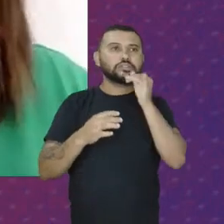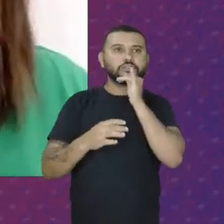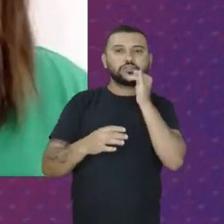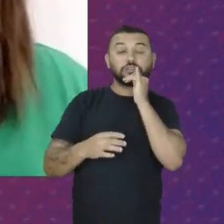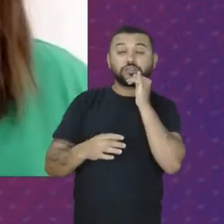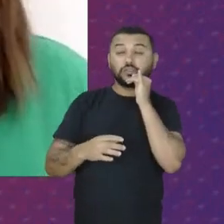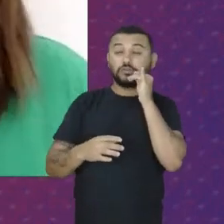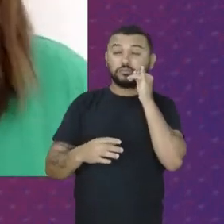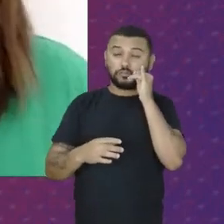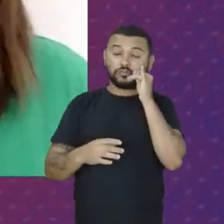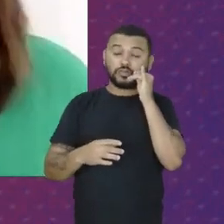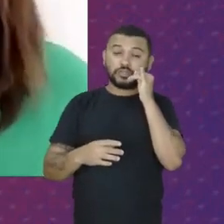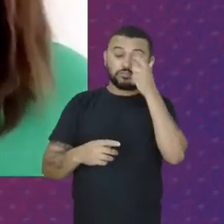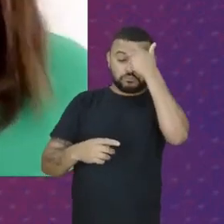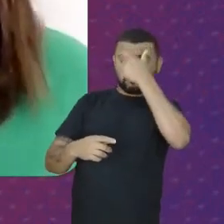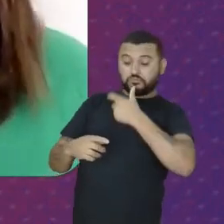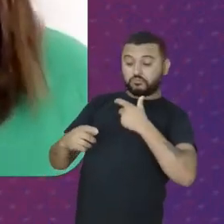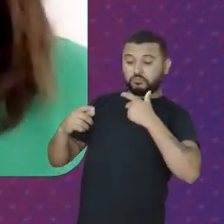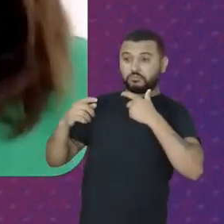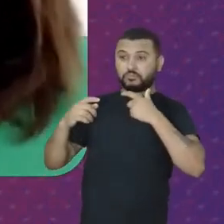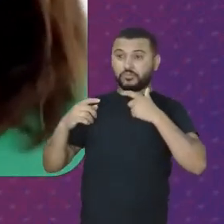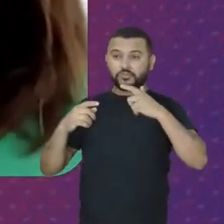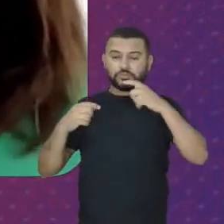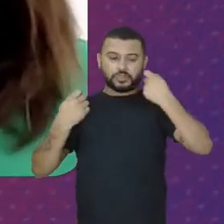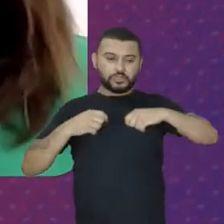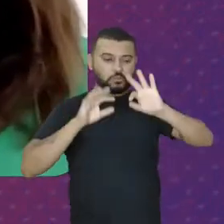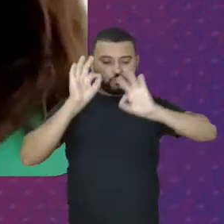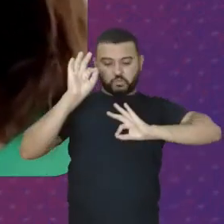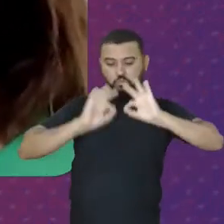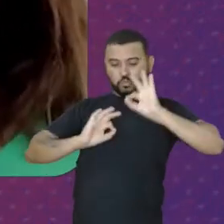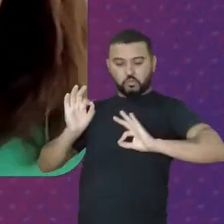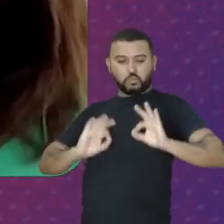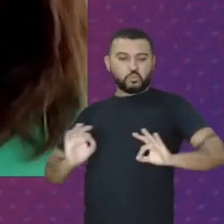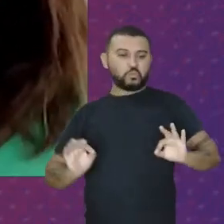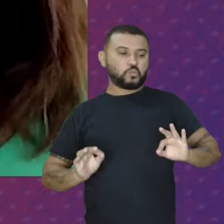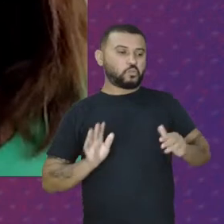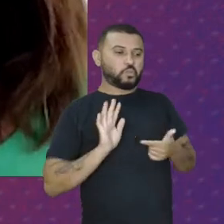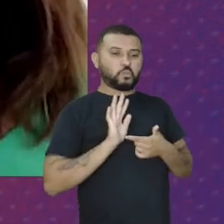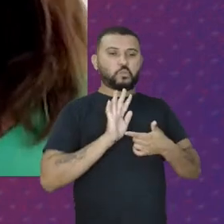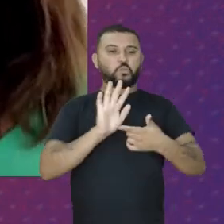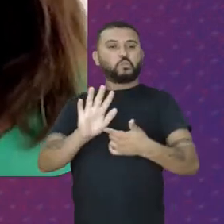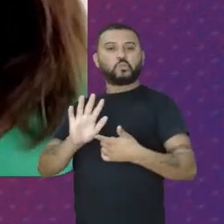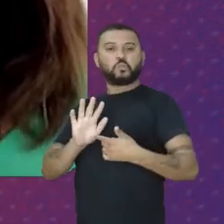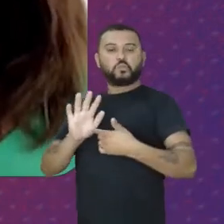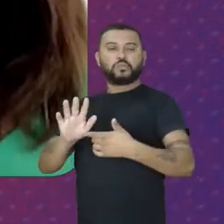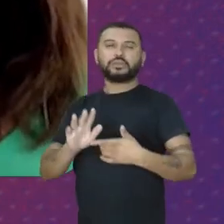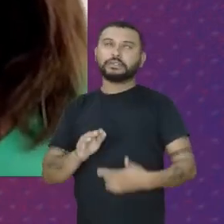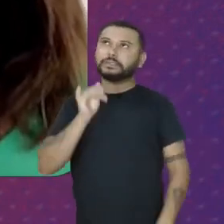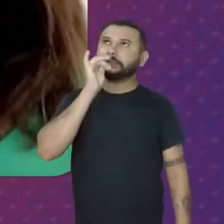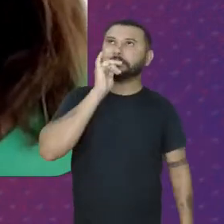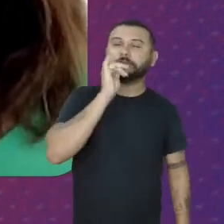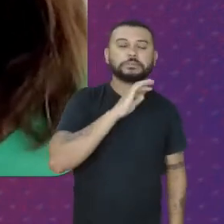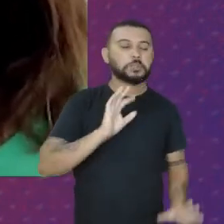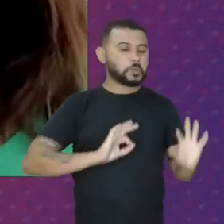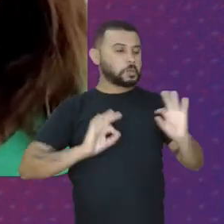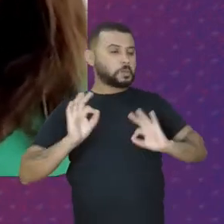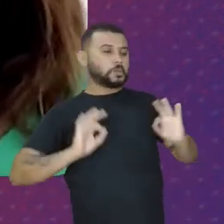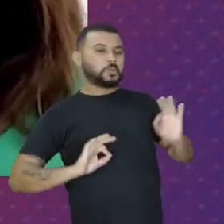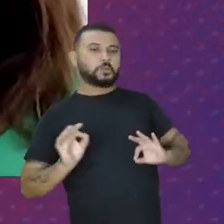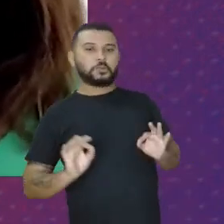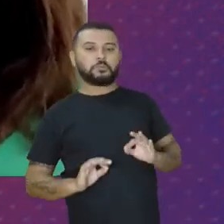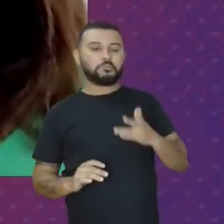vista estético, você tem que se apresentar muito, eu diria,